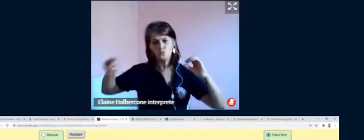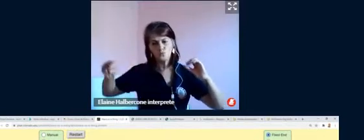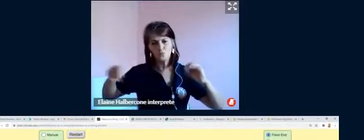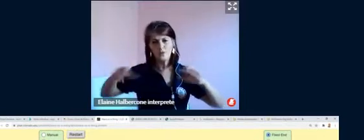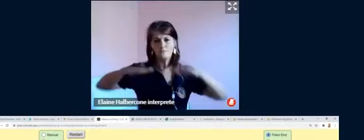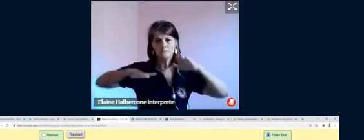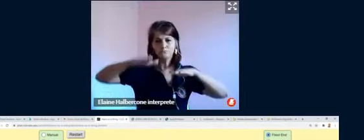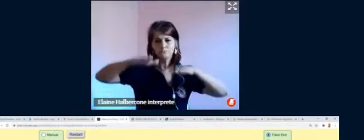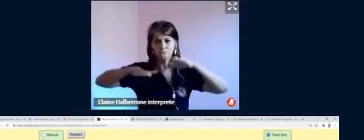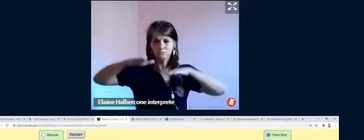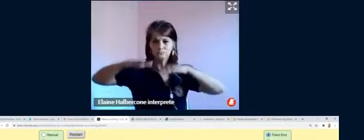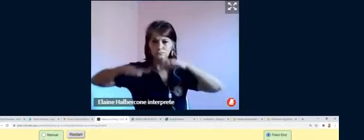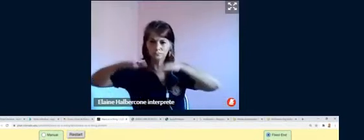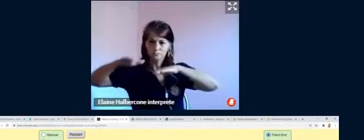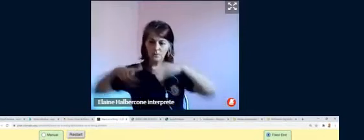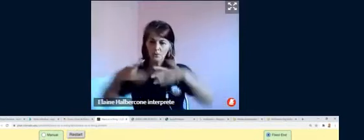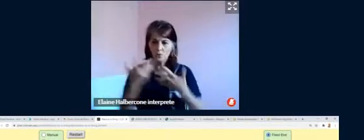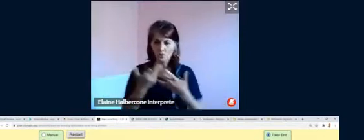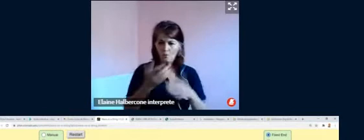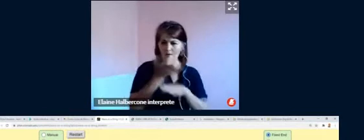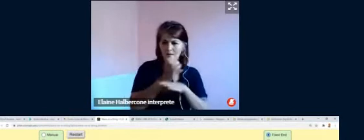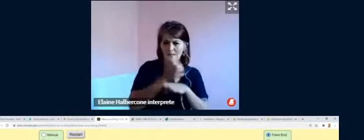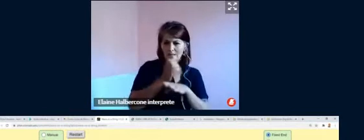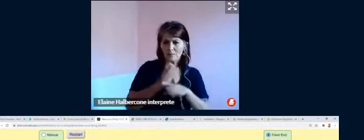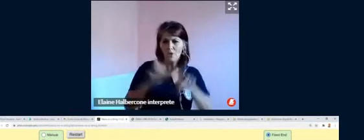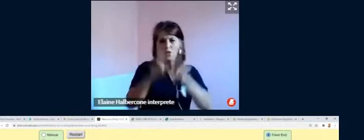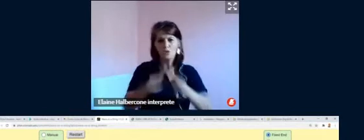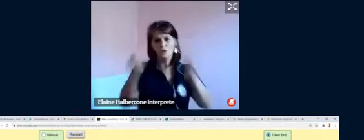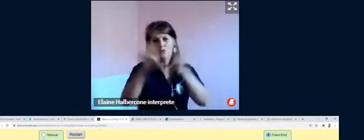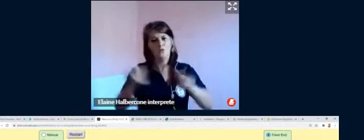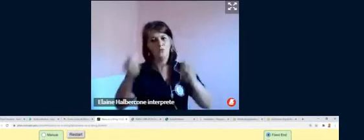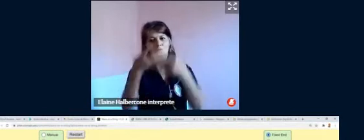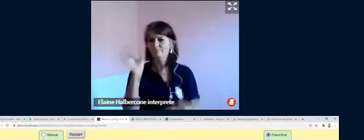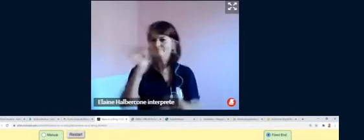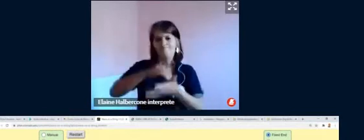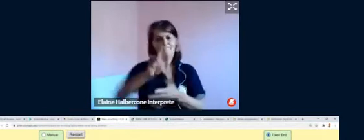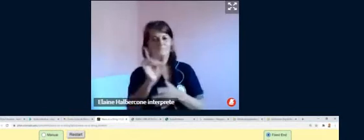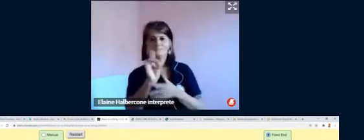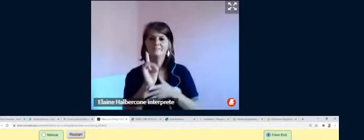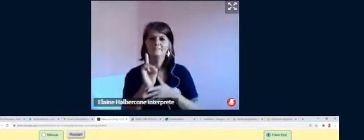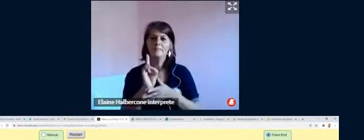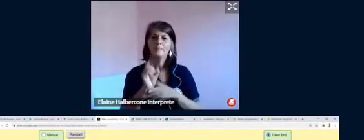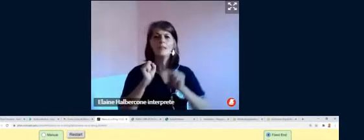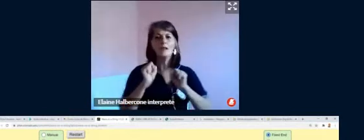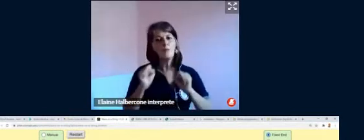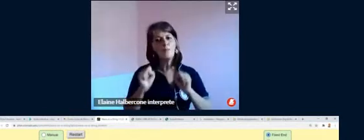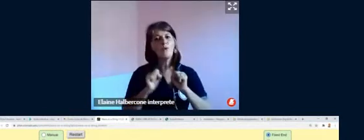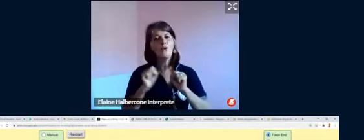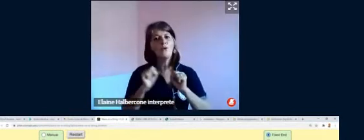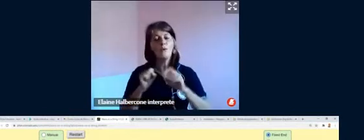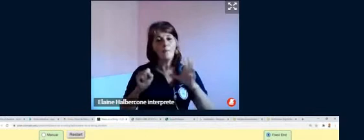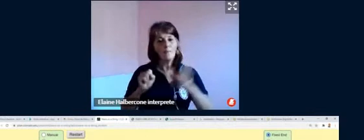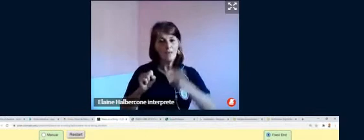amortecimento. Mas, como isso aqui é um simulador de computador, não é real, eu posso pegar